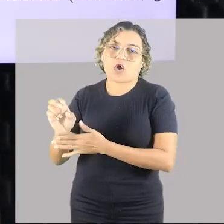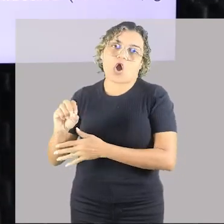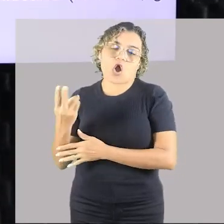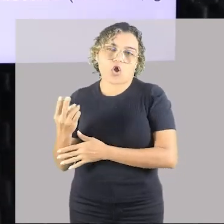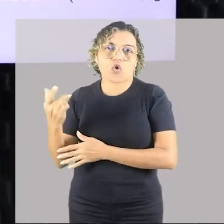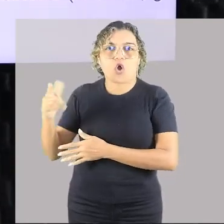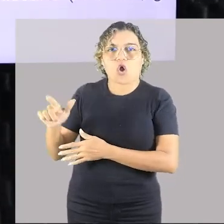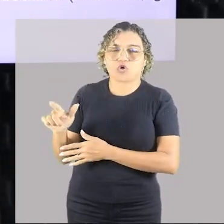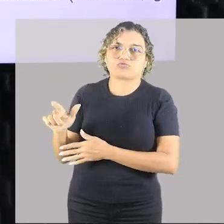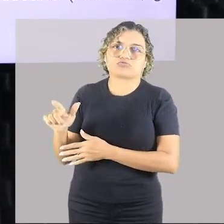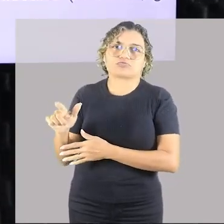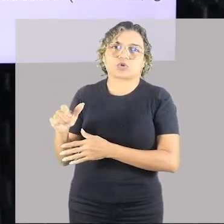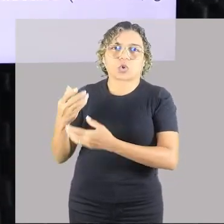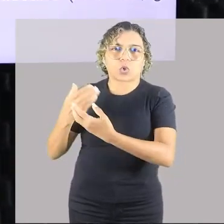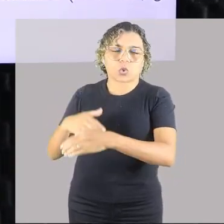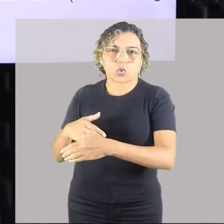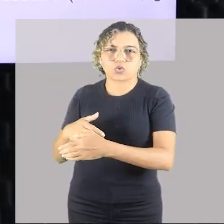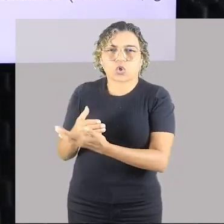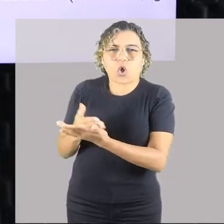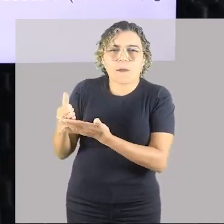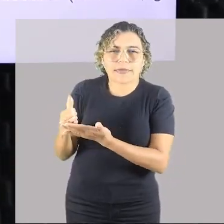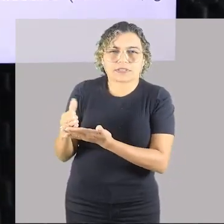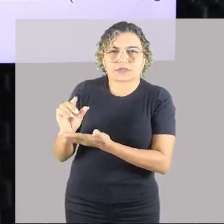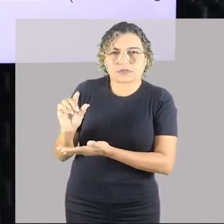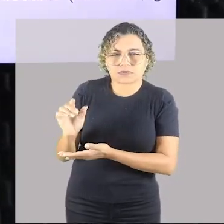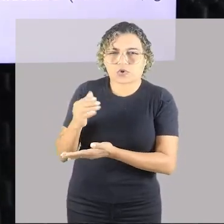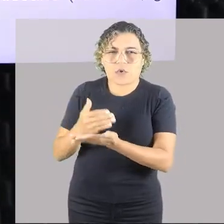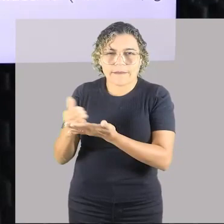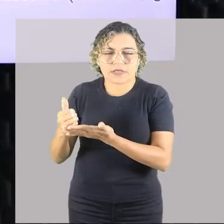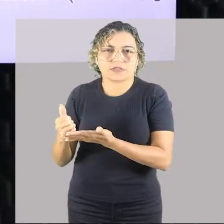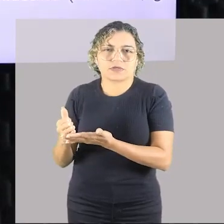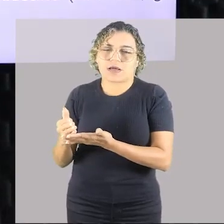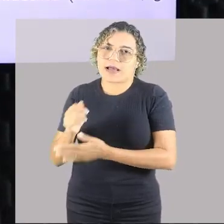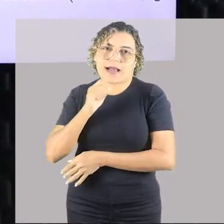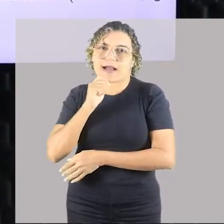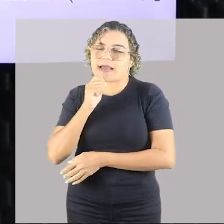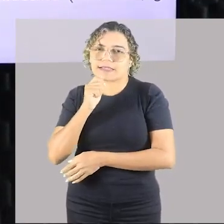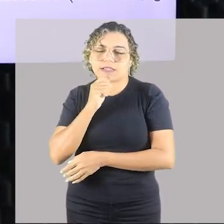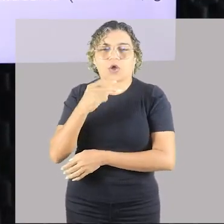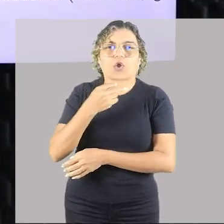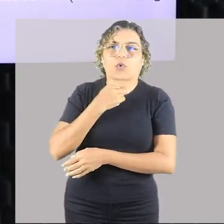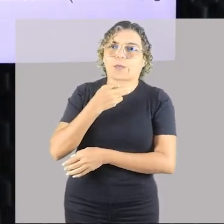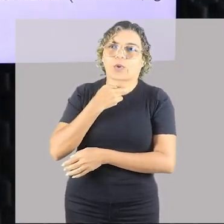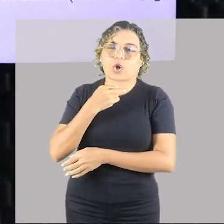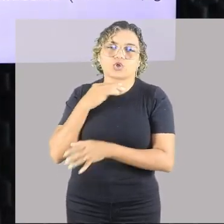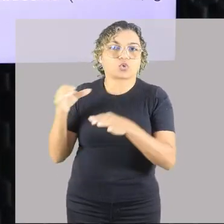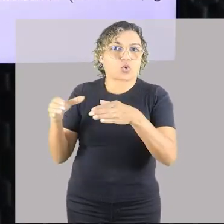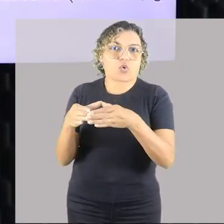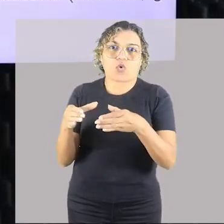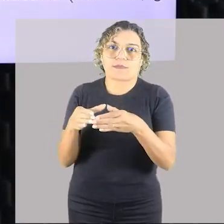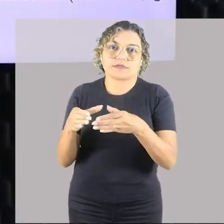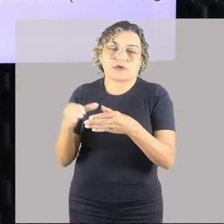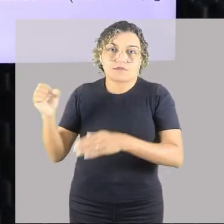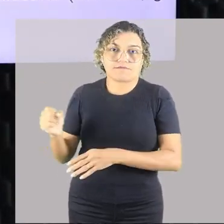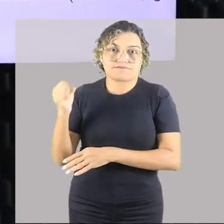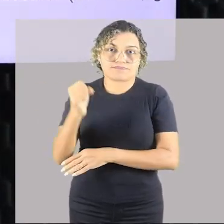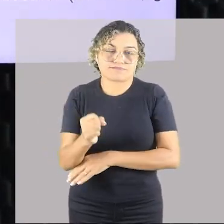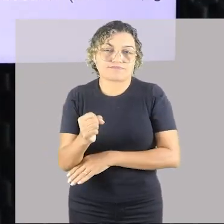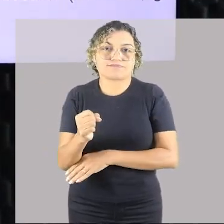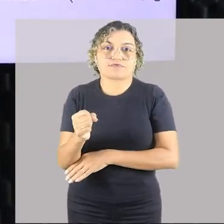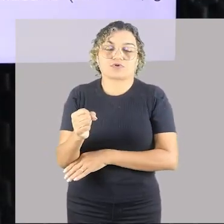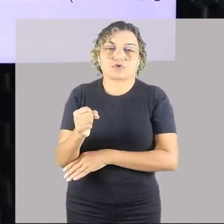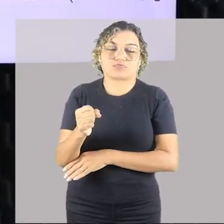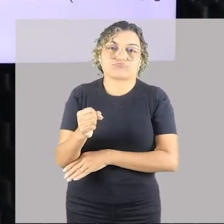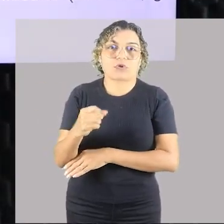Passou no concurso, é um cargo público, mas é um estágio probatório. Logo, ele não pode assumir uma comissão de